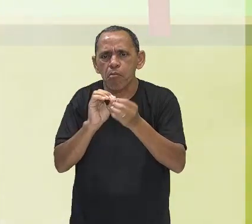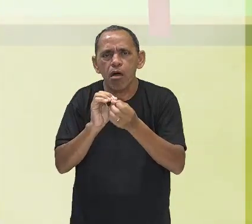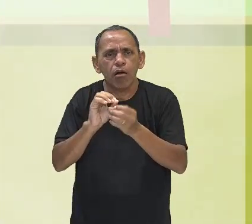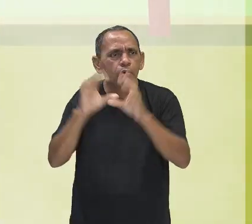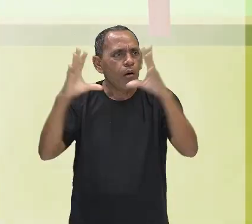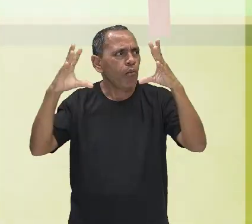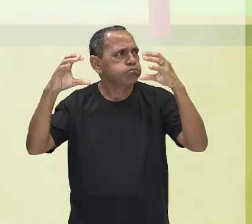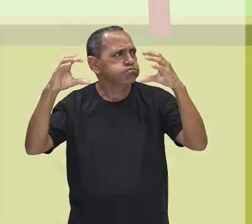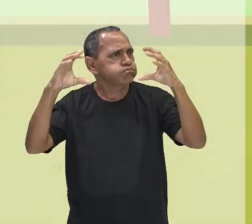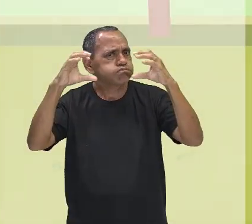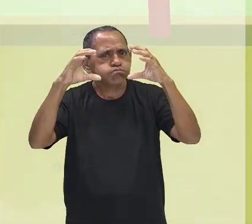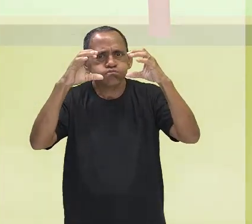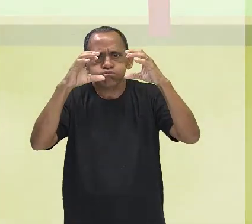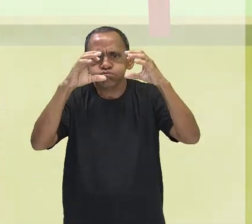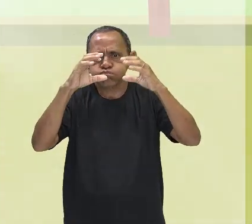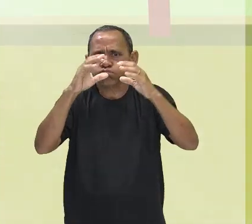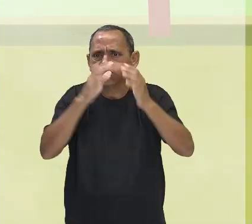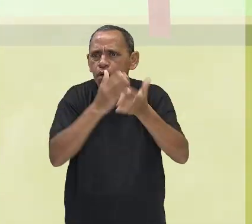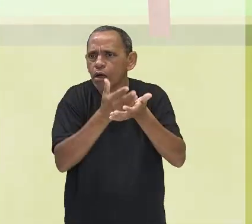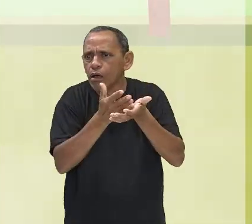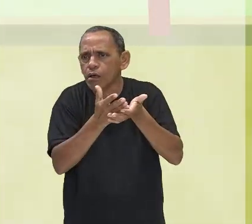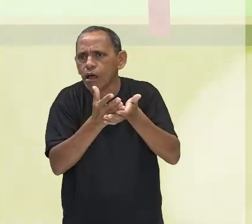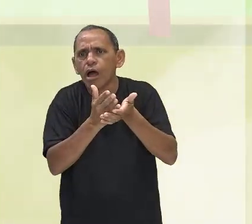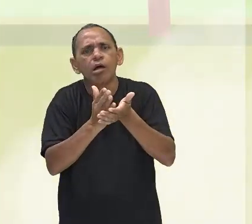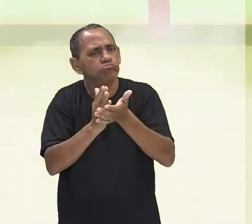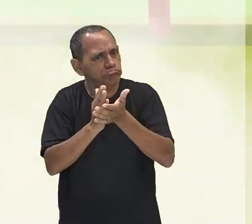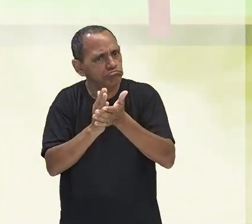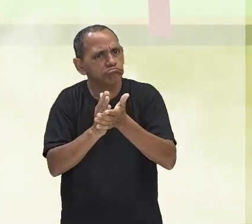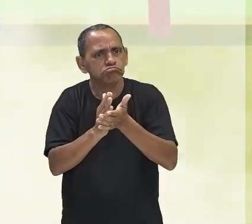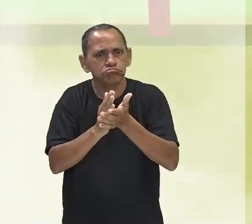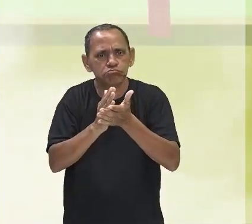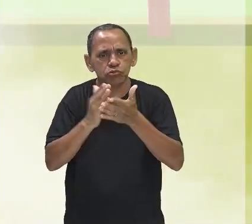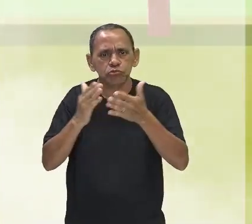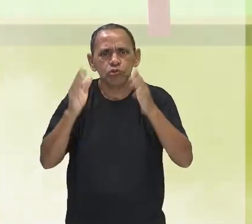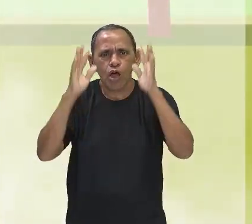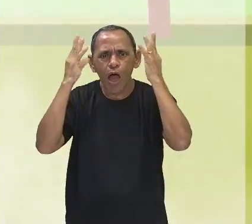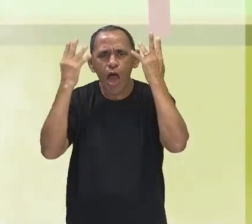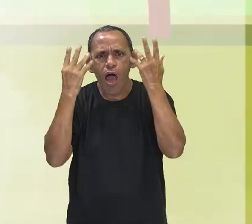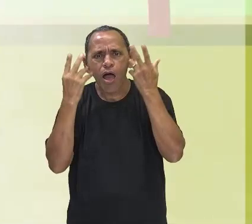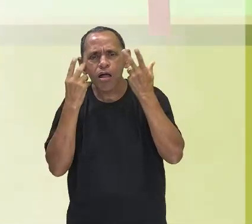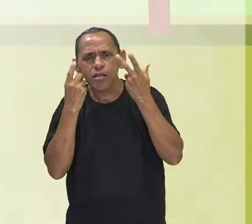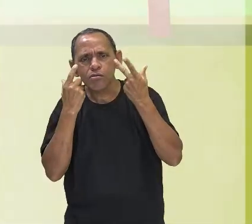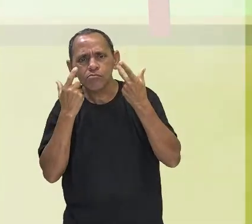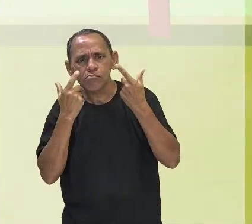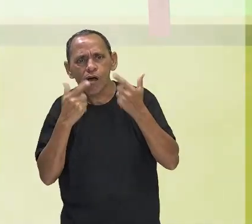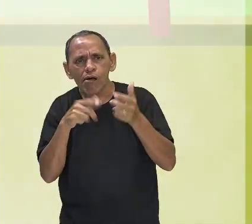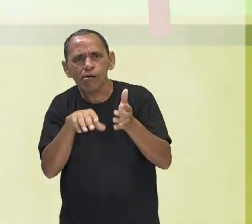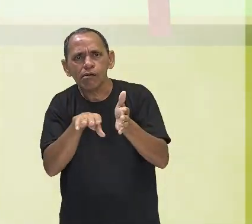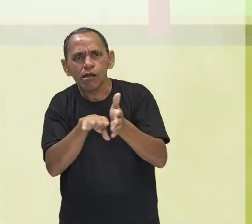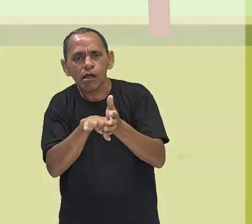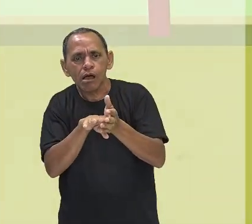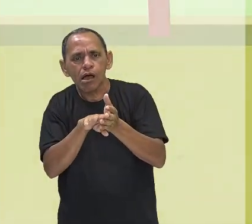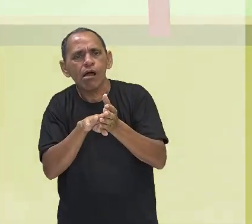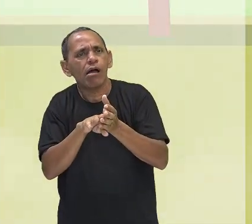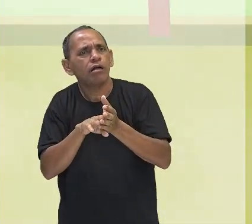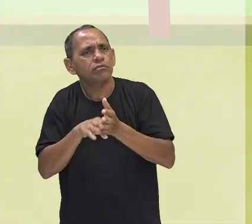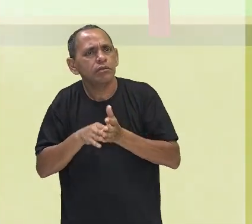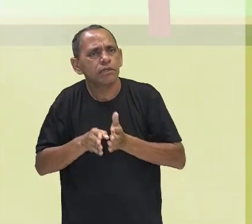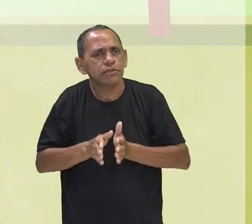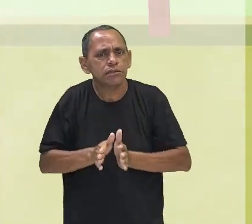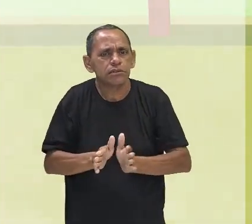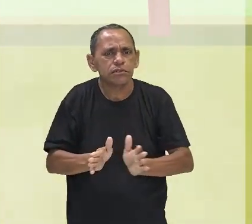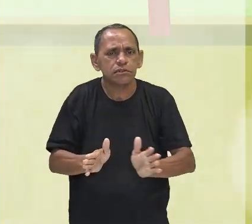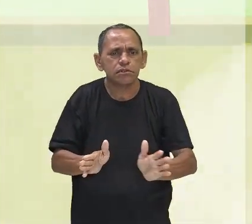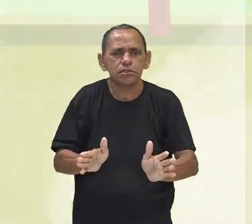fumaça. Animais chegando. Eu acho que eles estão nascendo. Essa fumaça representa, acho que